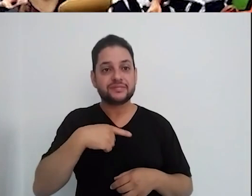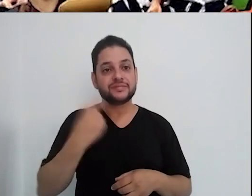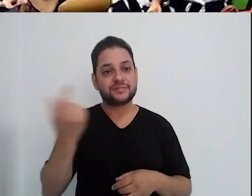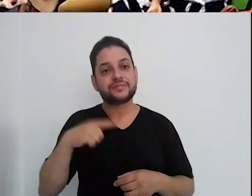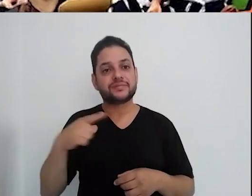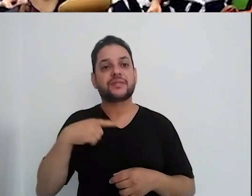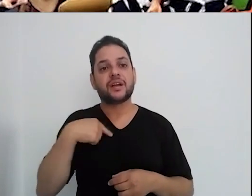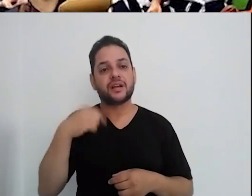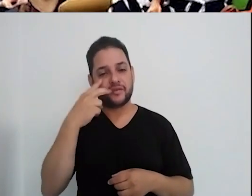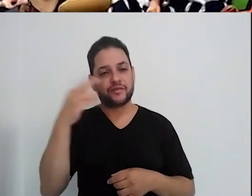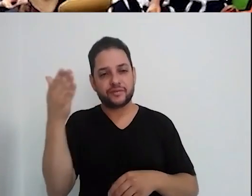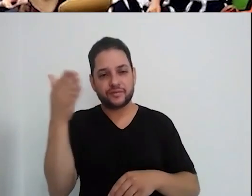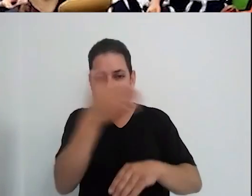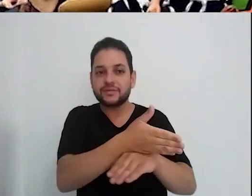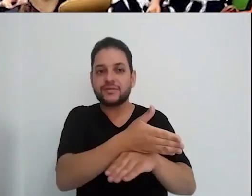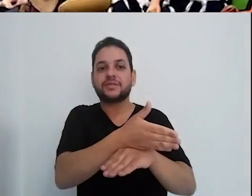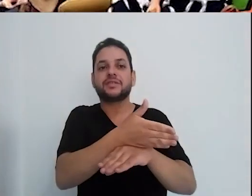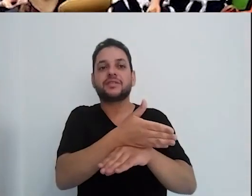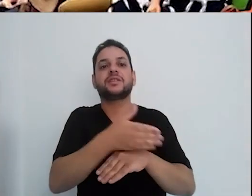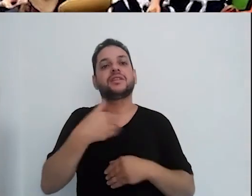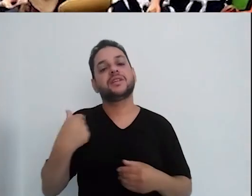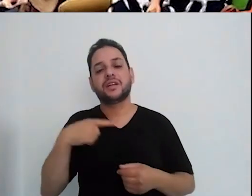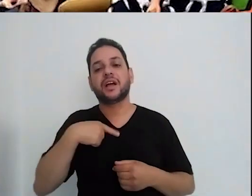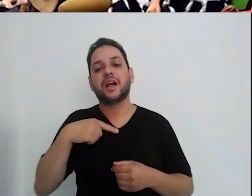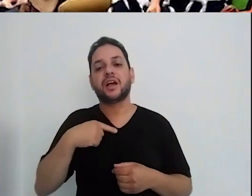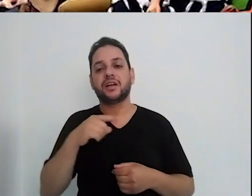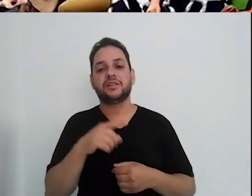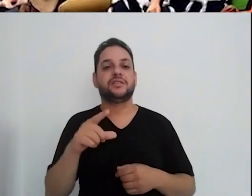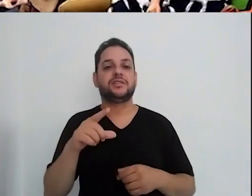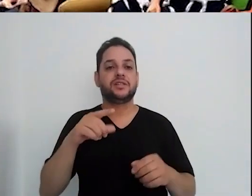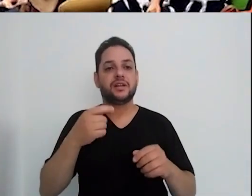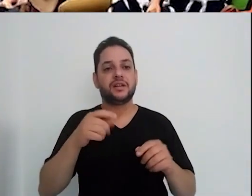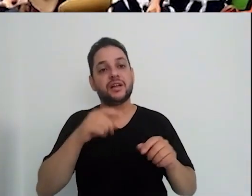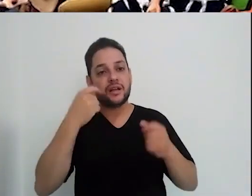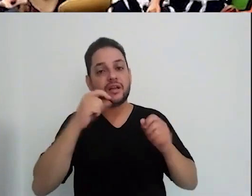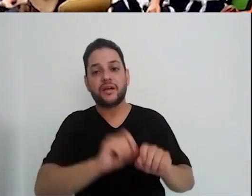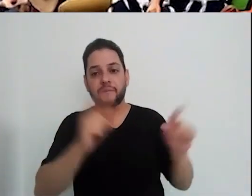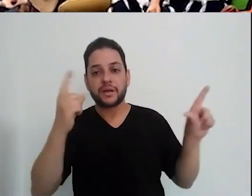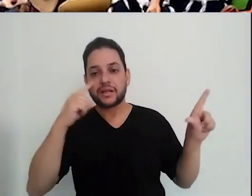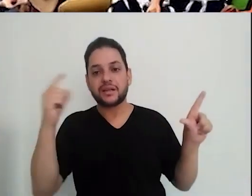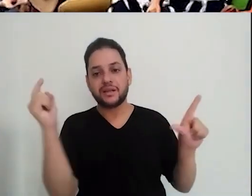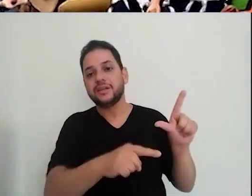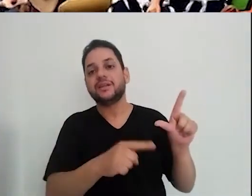apresenta@radionovelo.com.br, tá? Está sempre aberto para ouvir histórias.